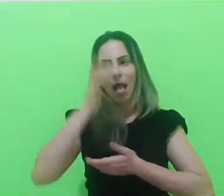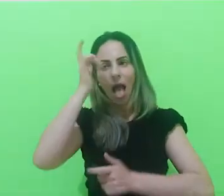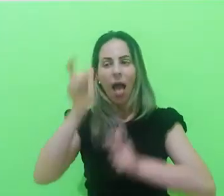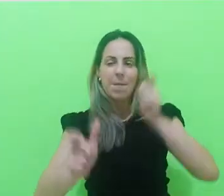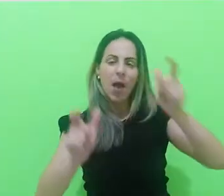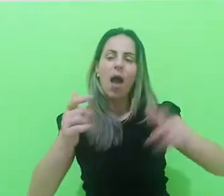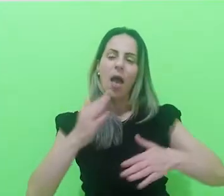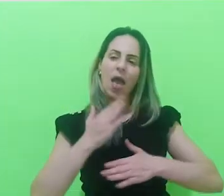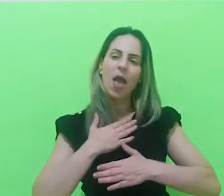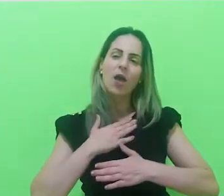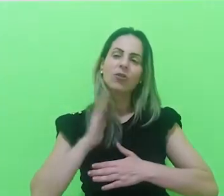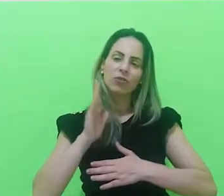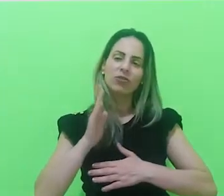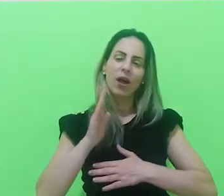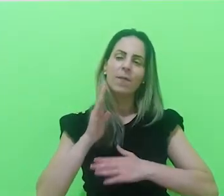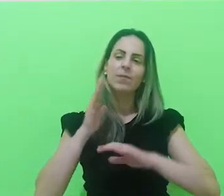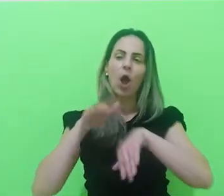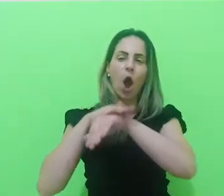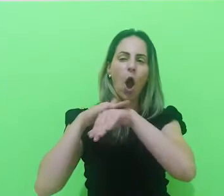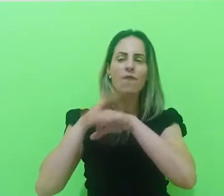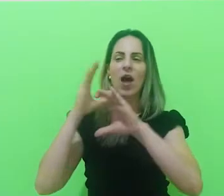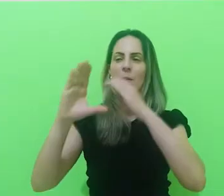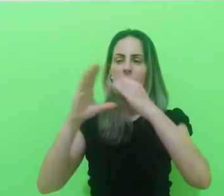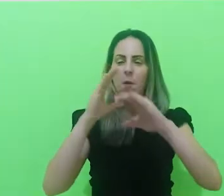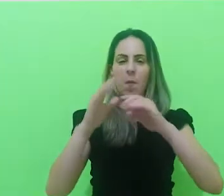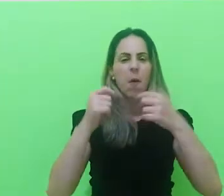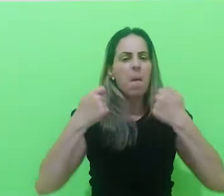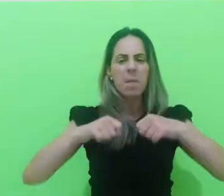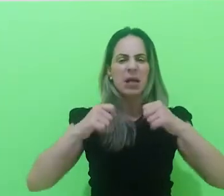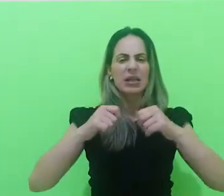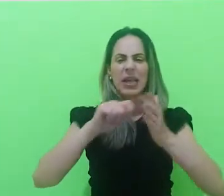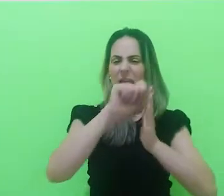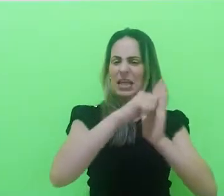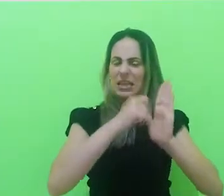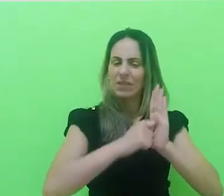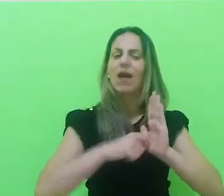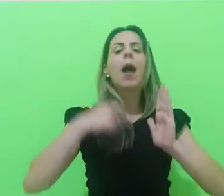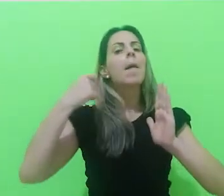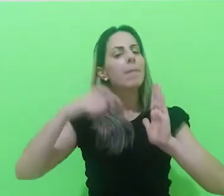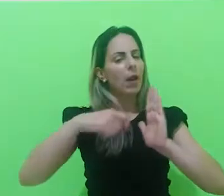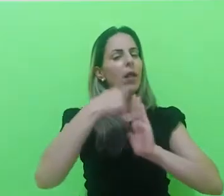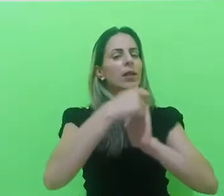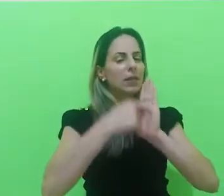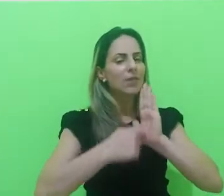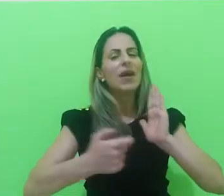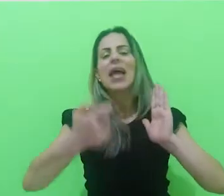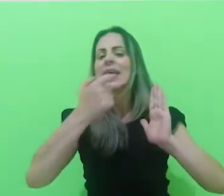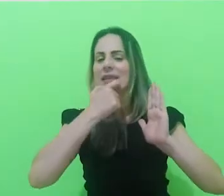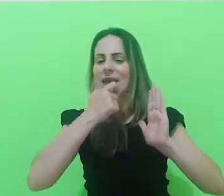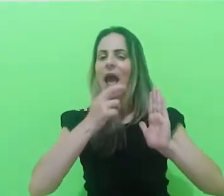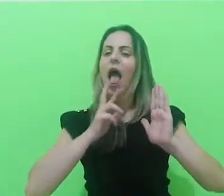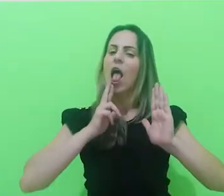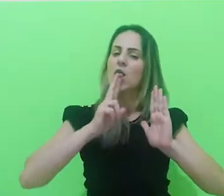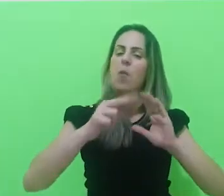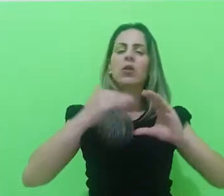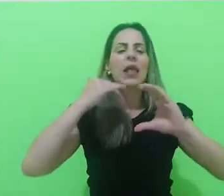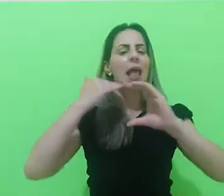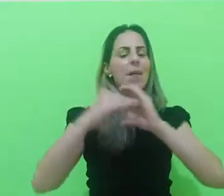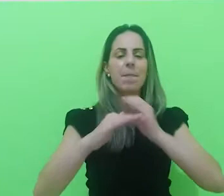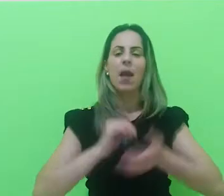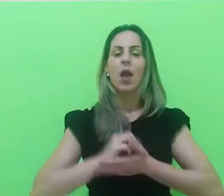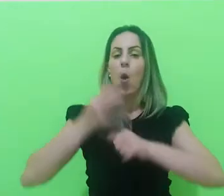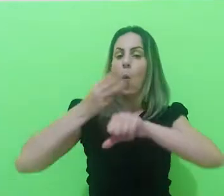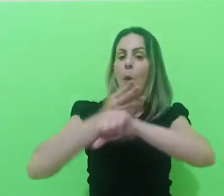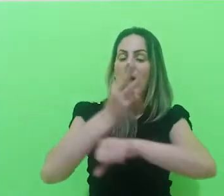se eu falo, já está suficiente, não preciso escrever. Precisa, porque você vai precisar responder um e-mail em inglês, você vai precisar hoje em dia responder um